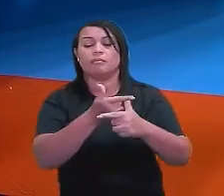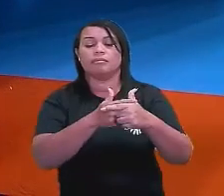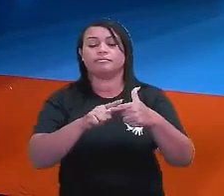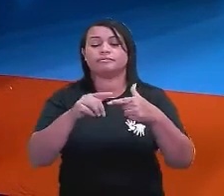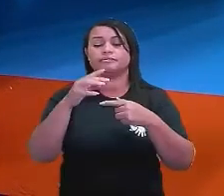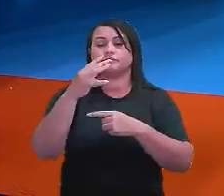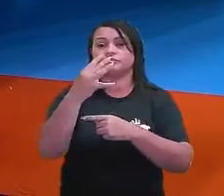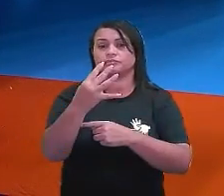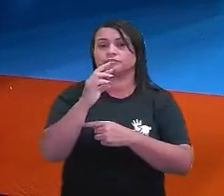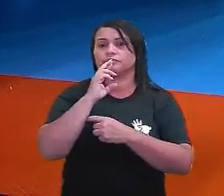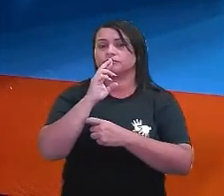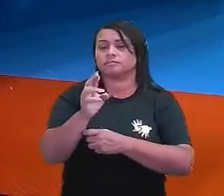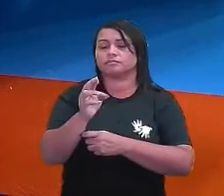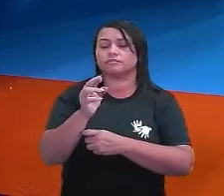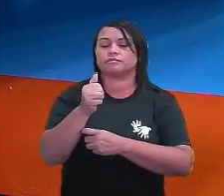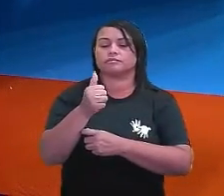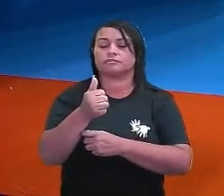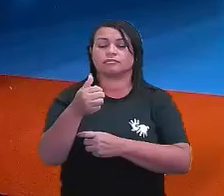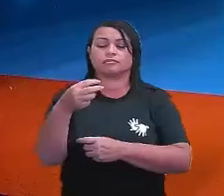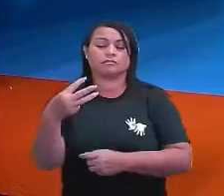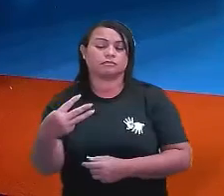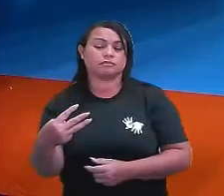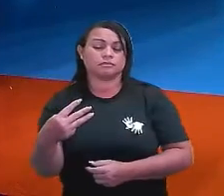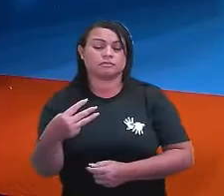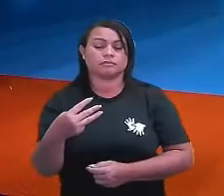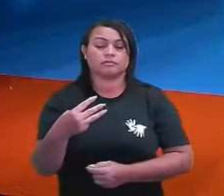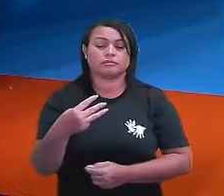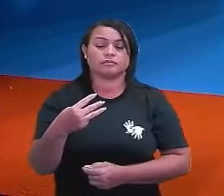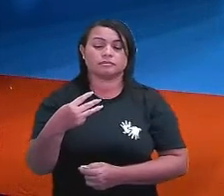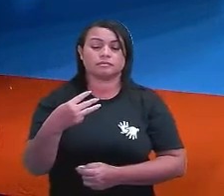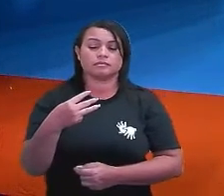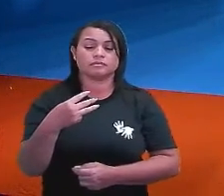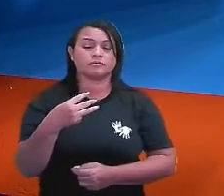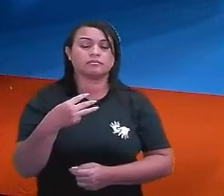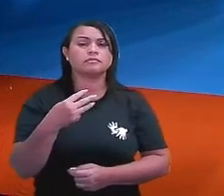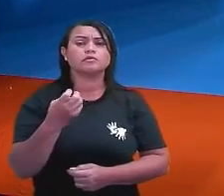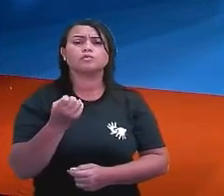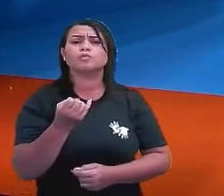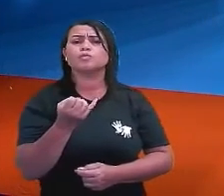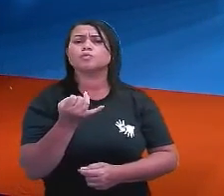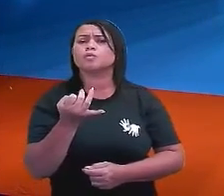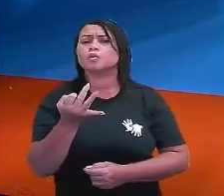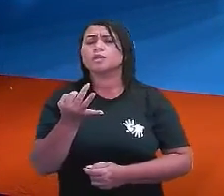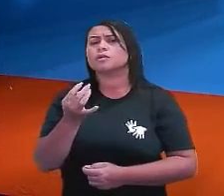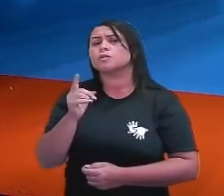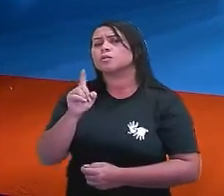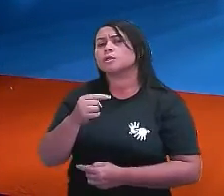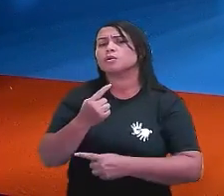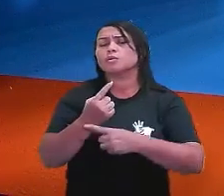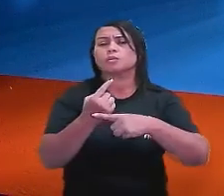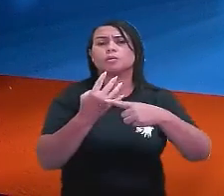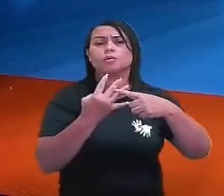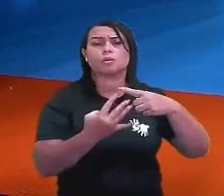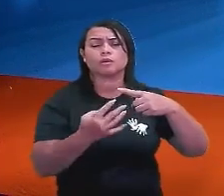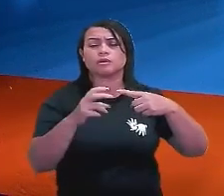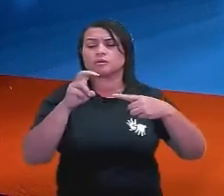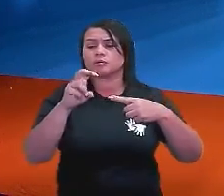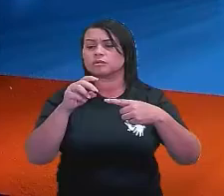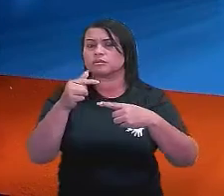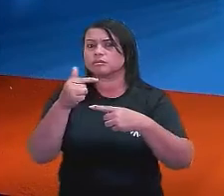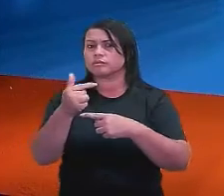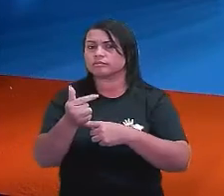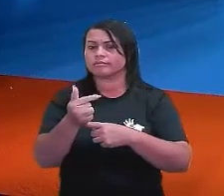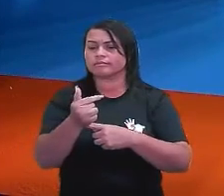por 4, vai dar 13. Então, quanto é 1/4 de